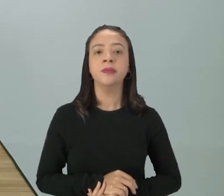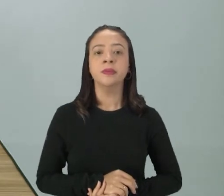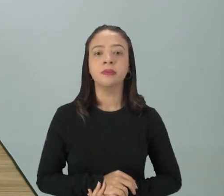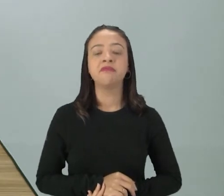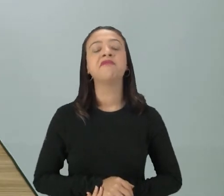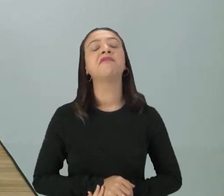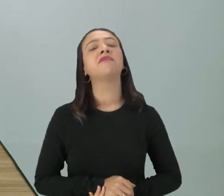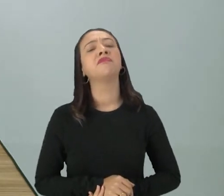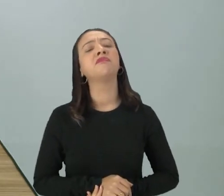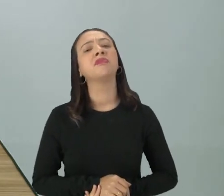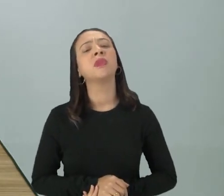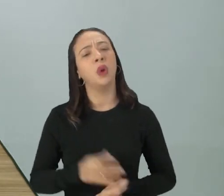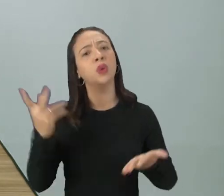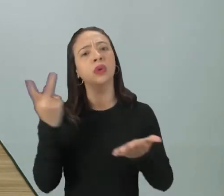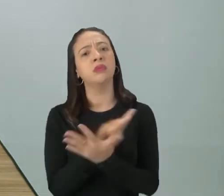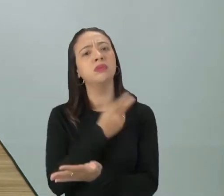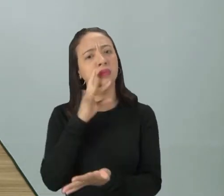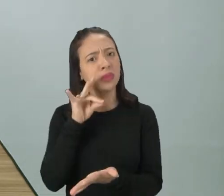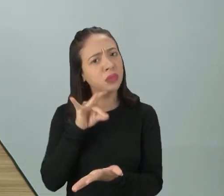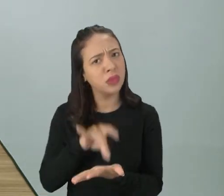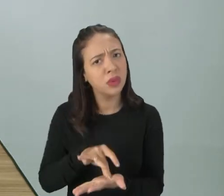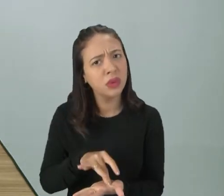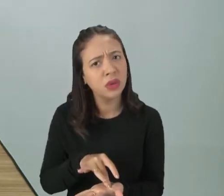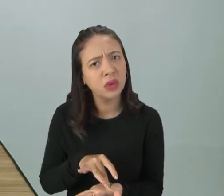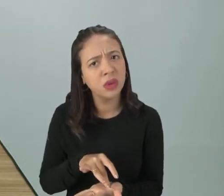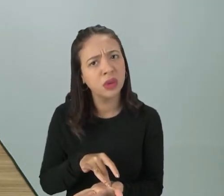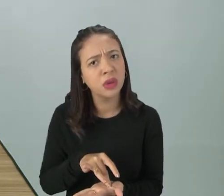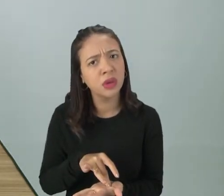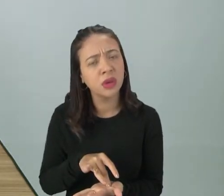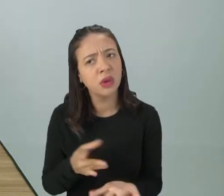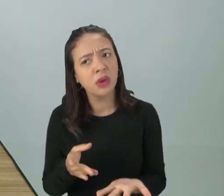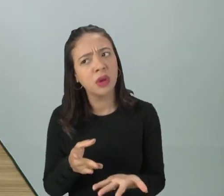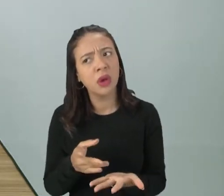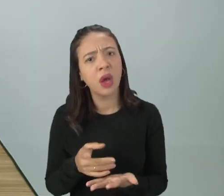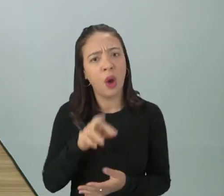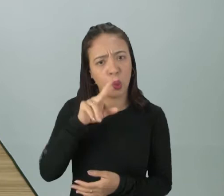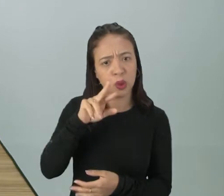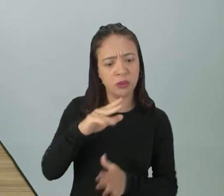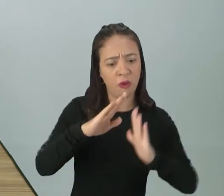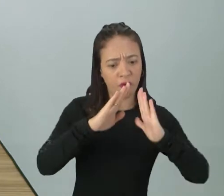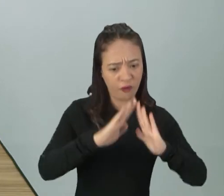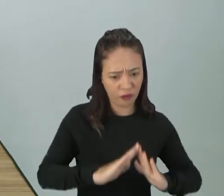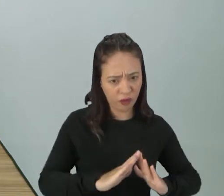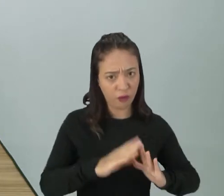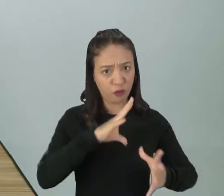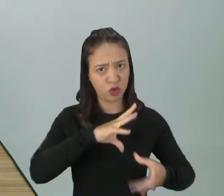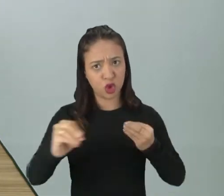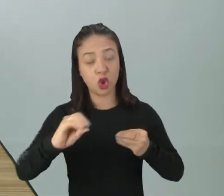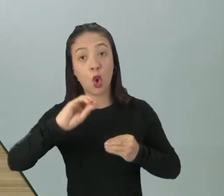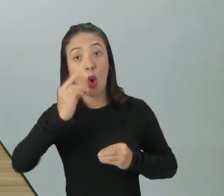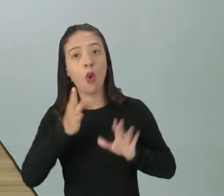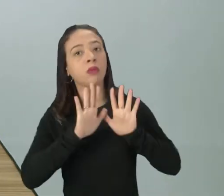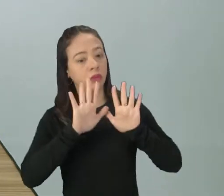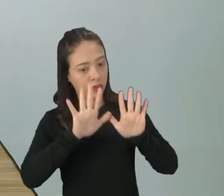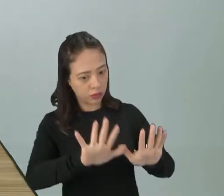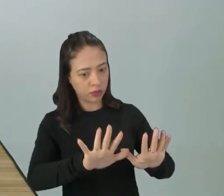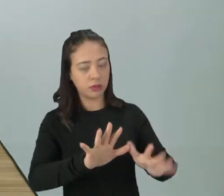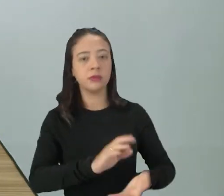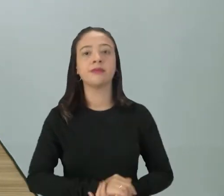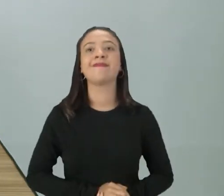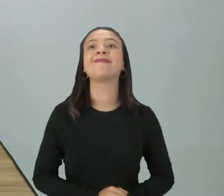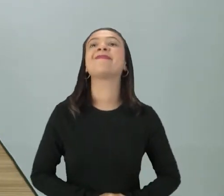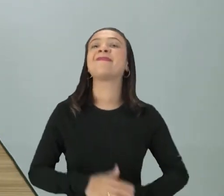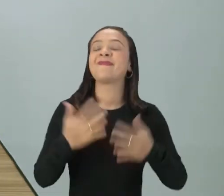Realmente isso aconteceu? Eles fugiram ou eles ficaram lá? Muito bem, eles